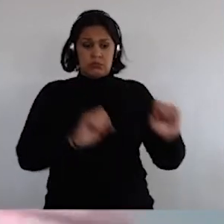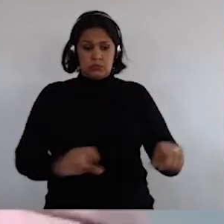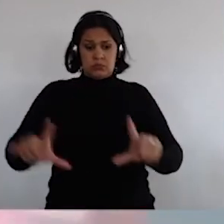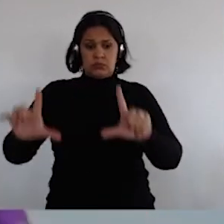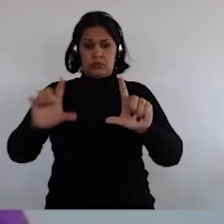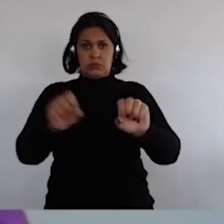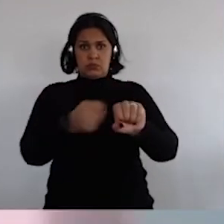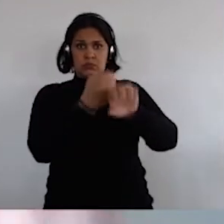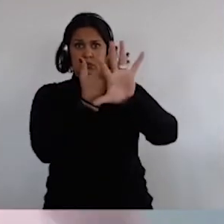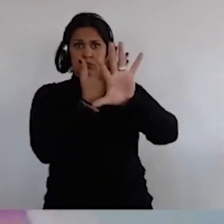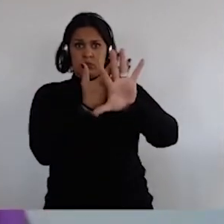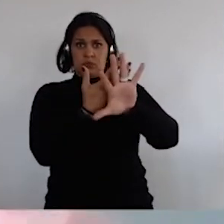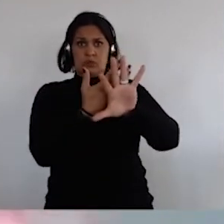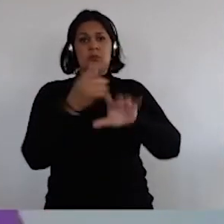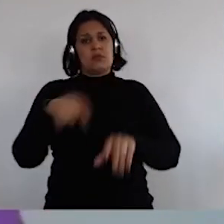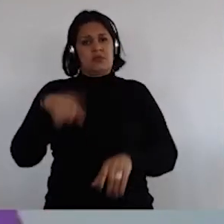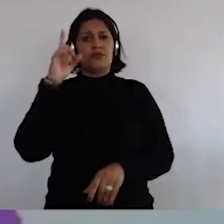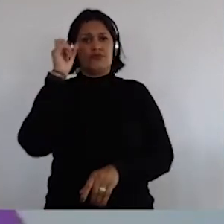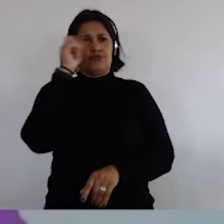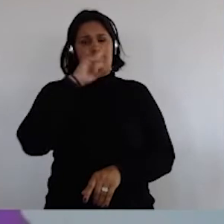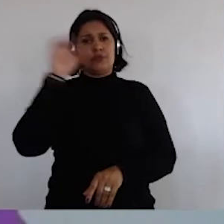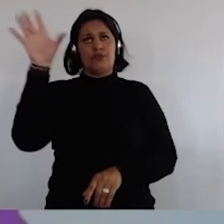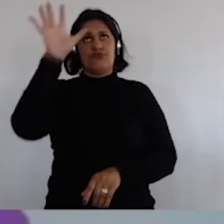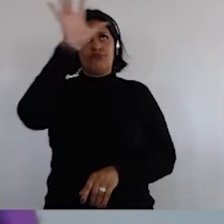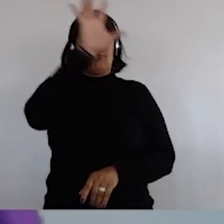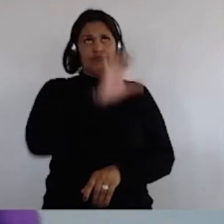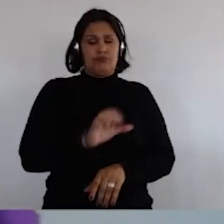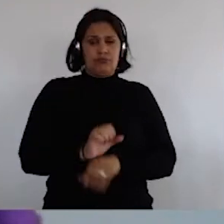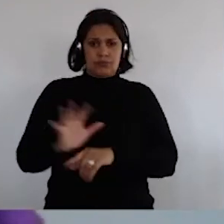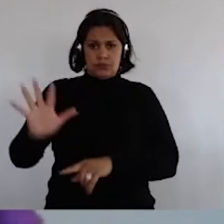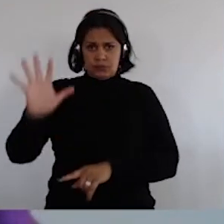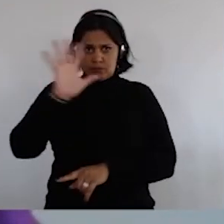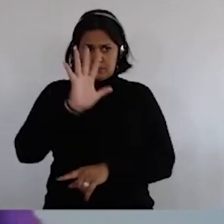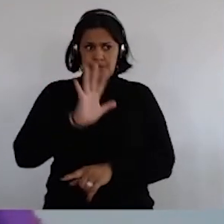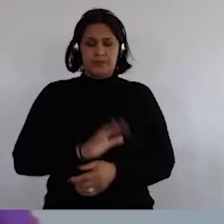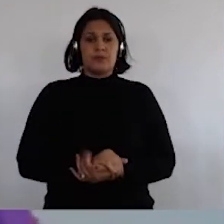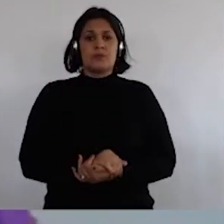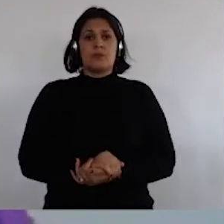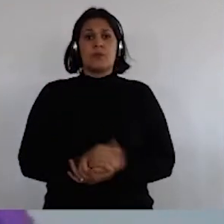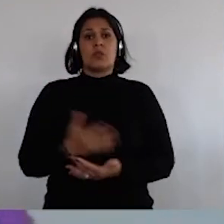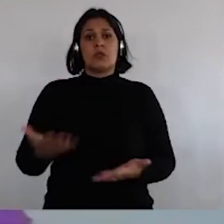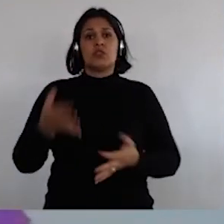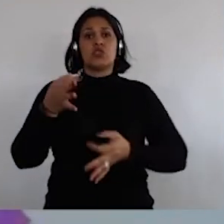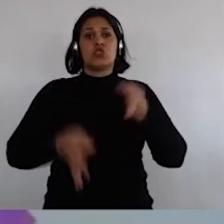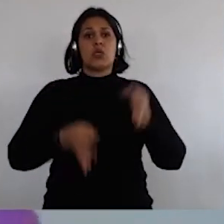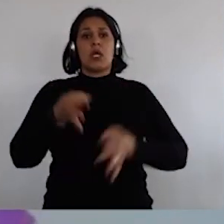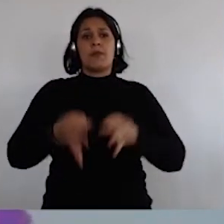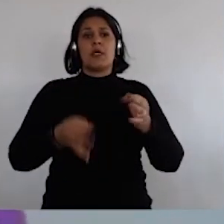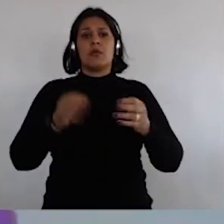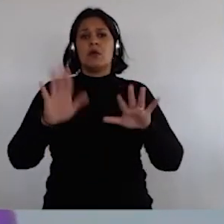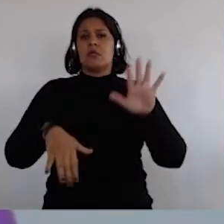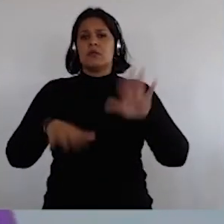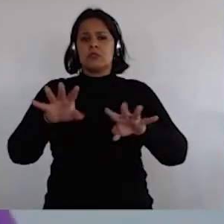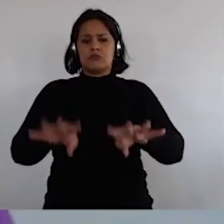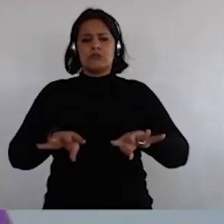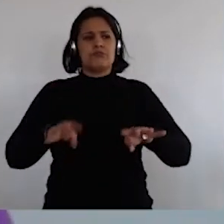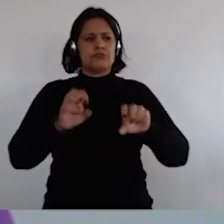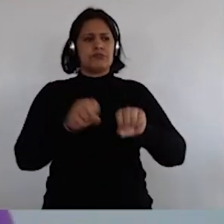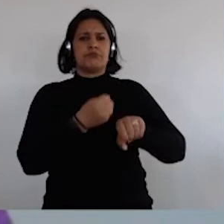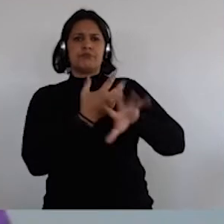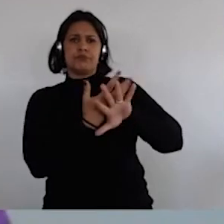uma dificuldade em vários estados brasileiros, sessão de julgamento virtuais fechadas, sessão